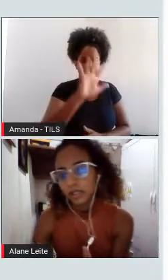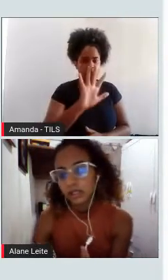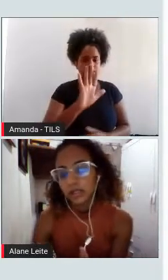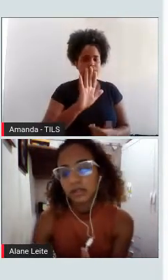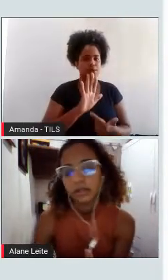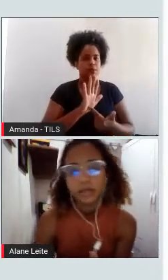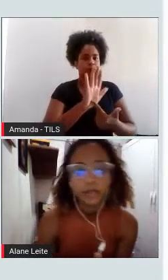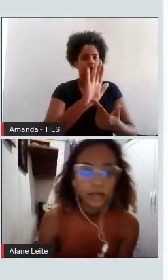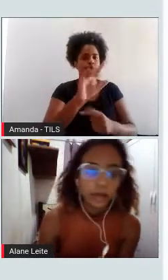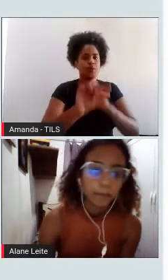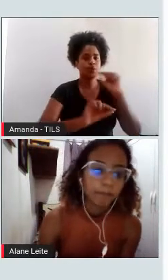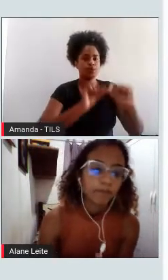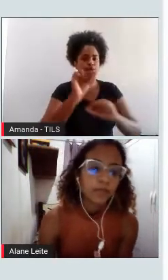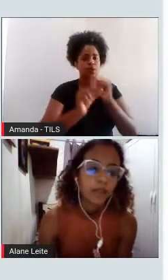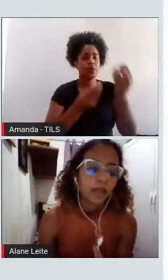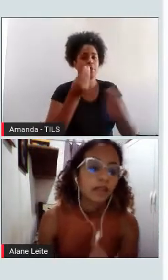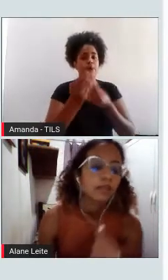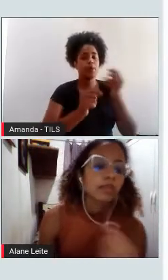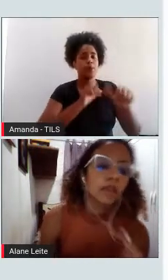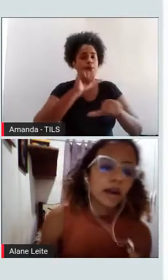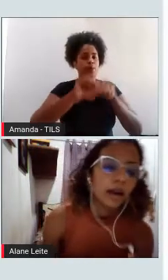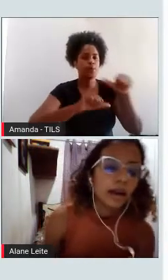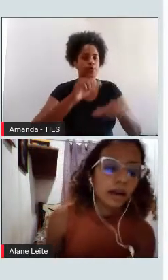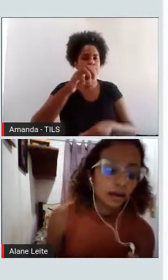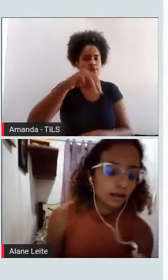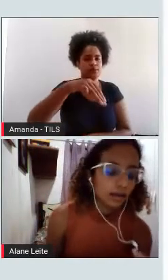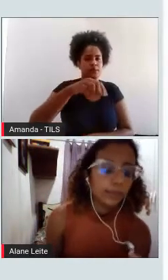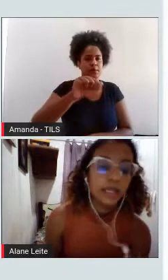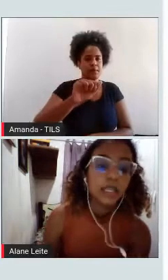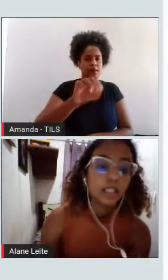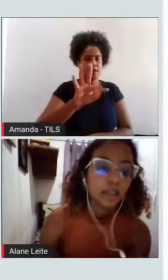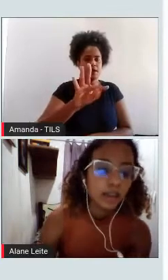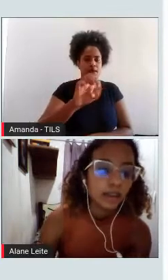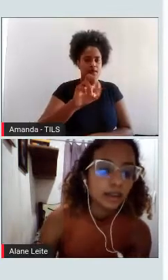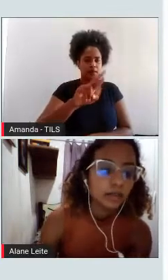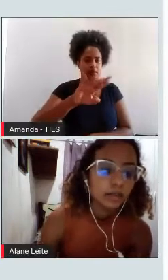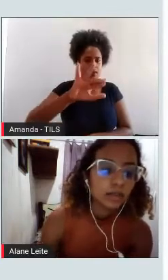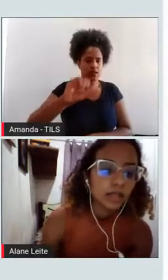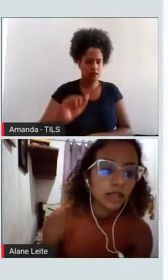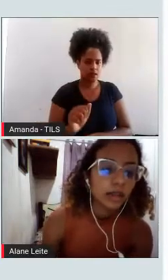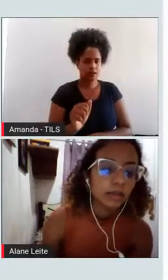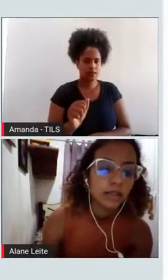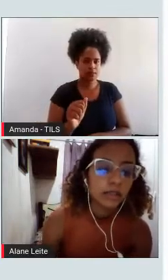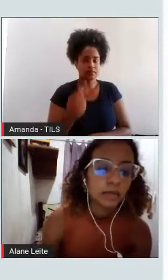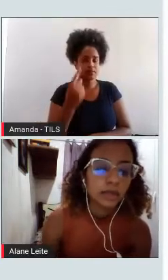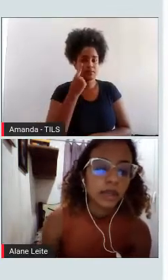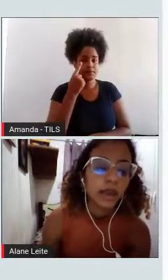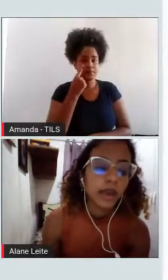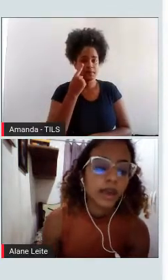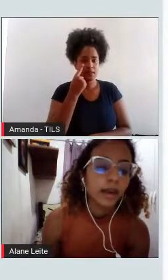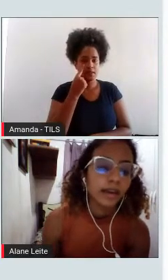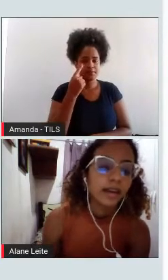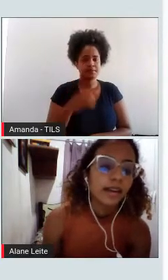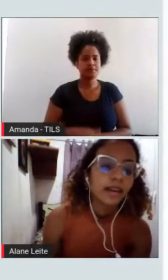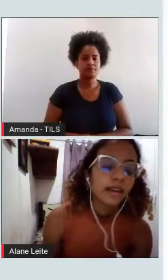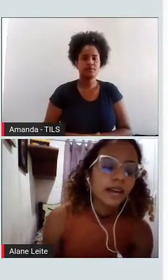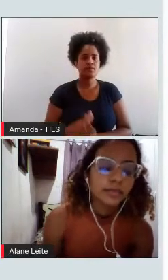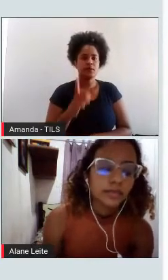mudanças de estado da matéria. Aqui, à minha esquerda, eu trouxe um exemplo que